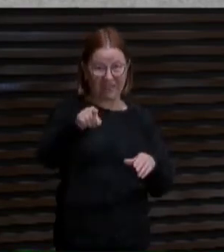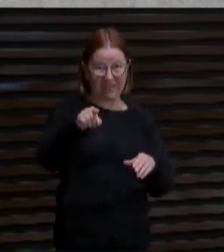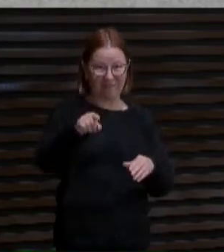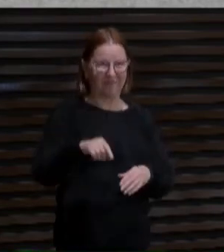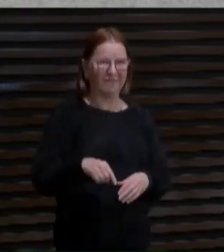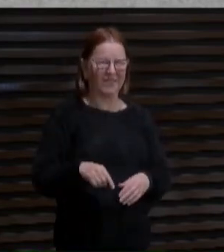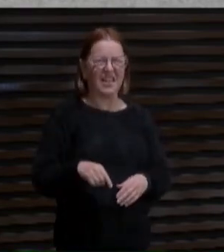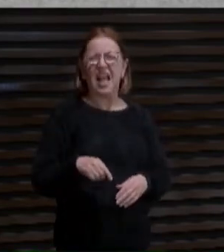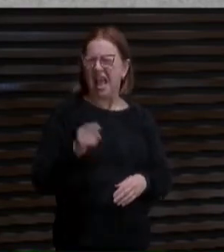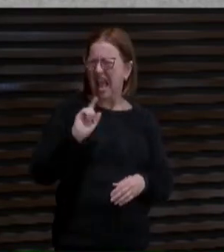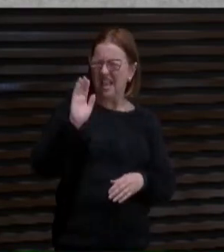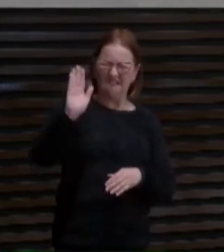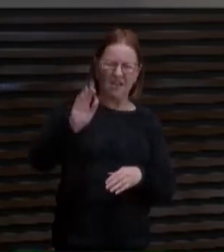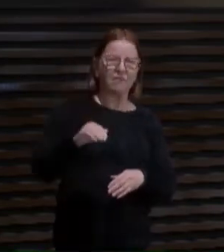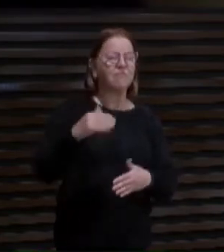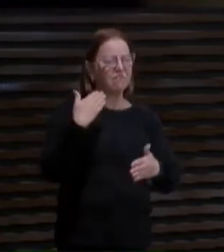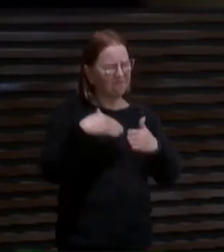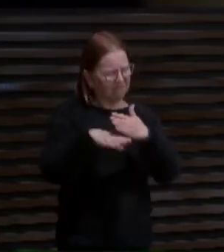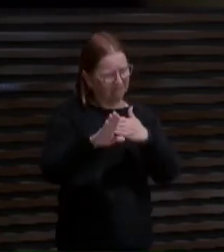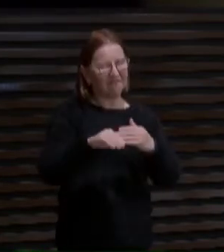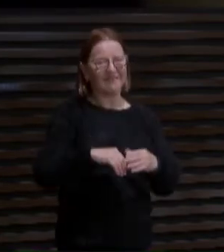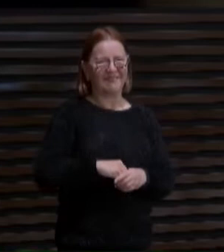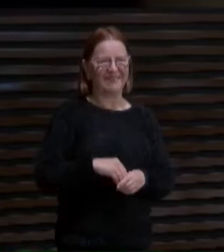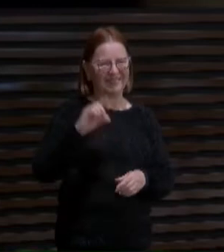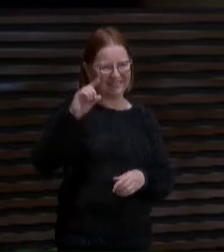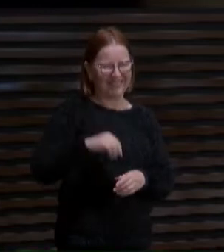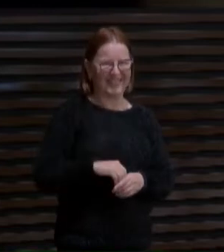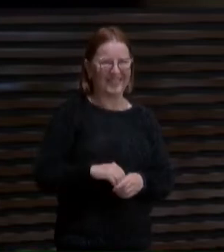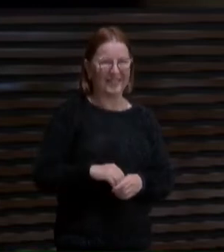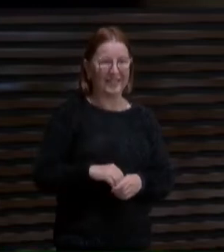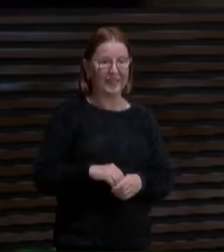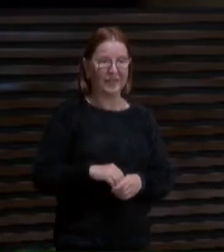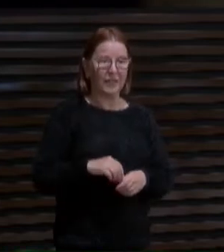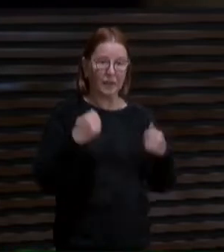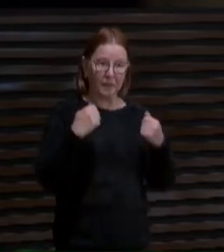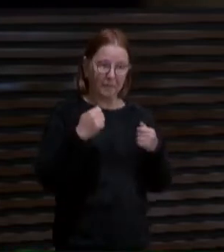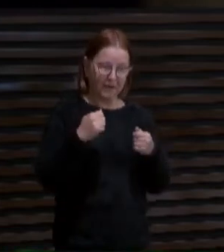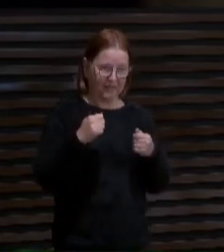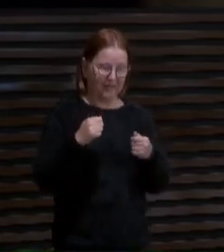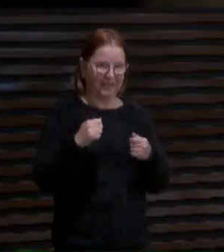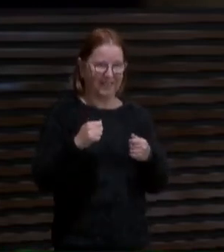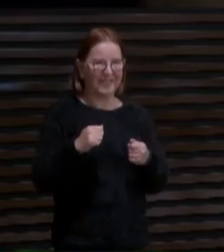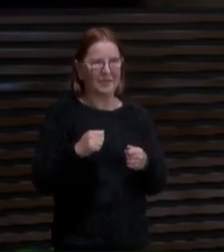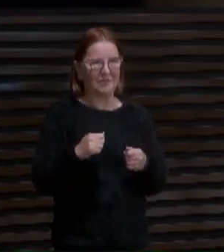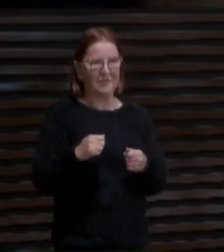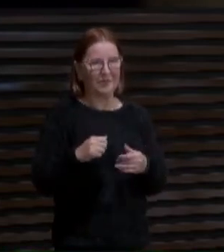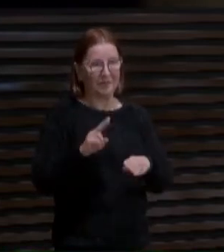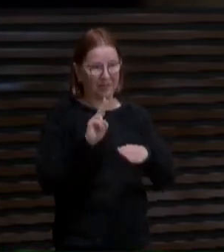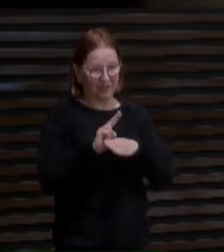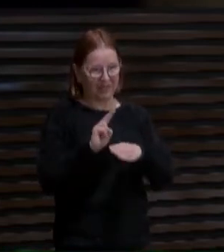Deus a gente precisa ser tratado gente e tratado por meio da palavra